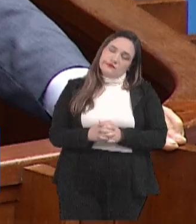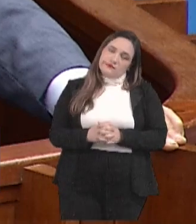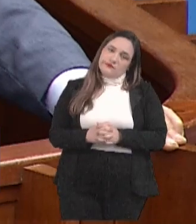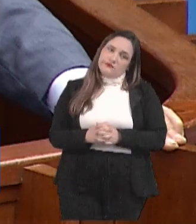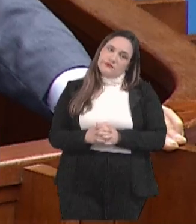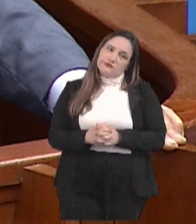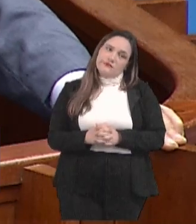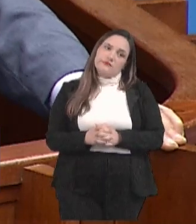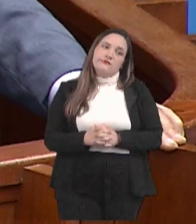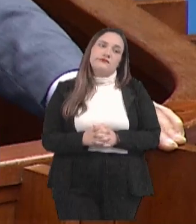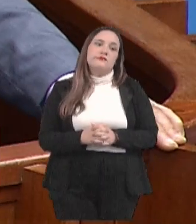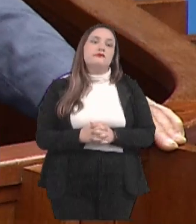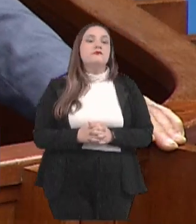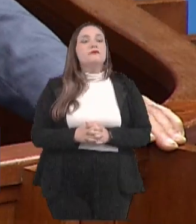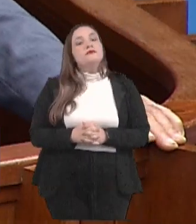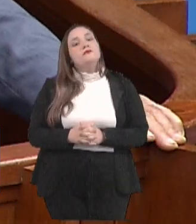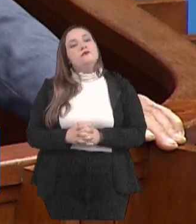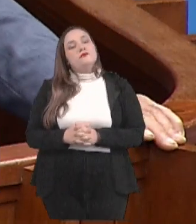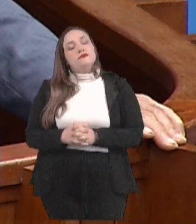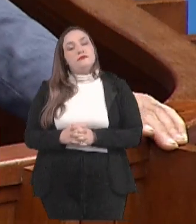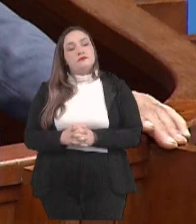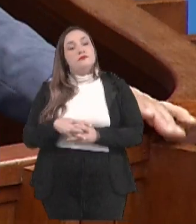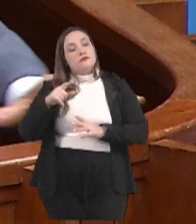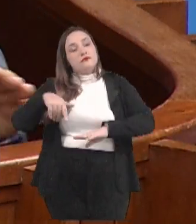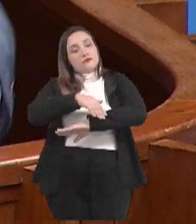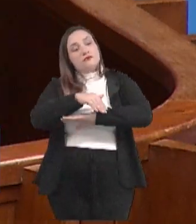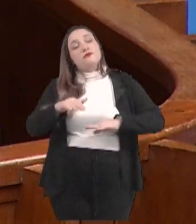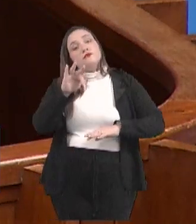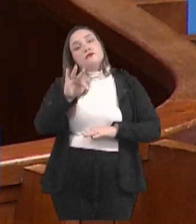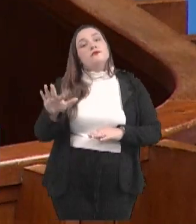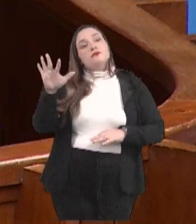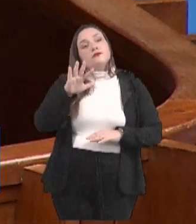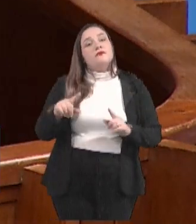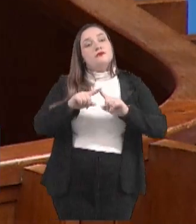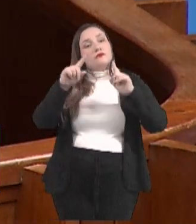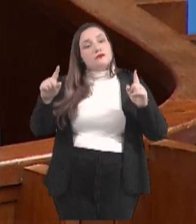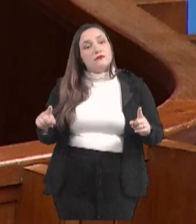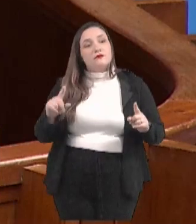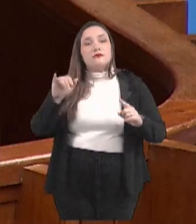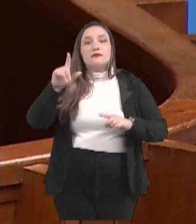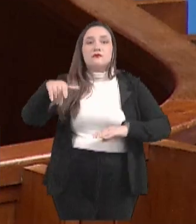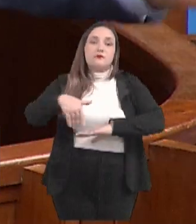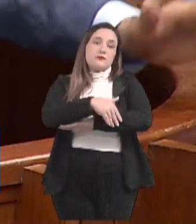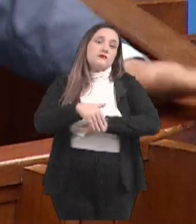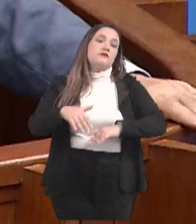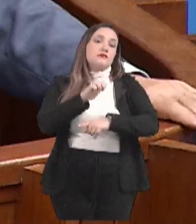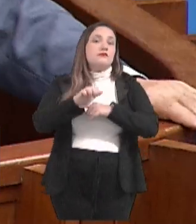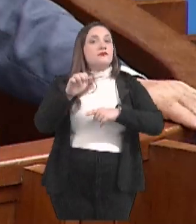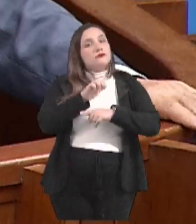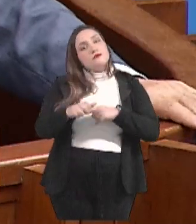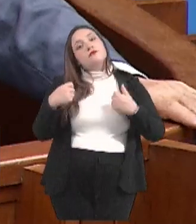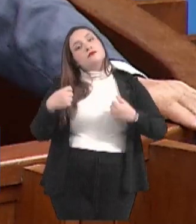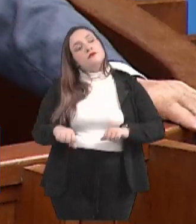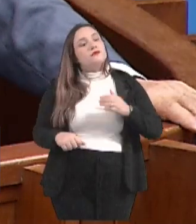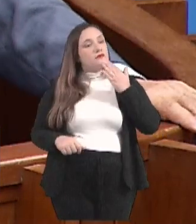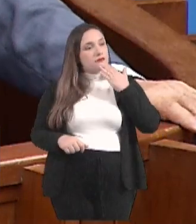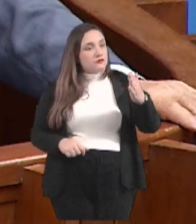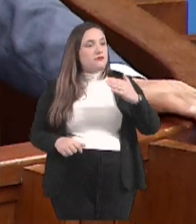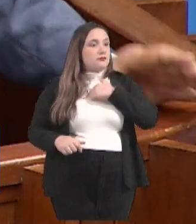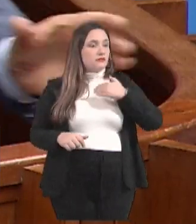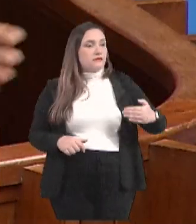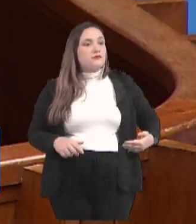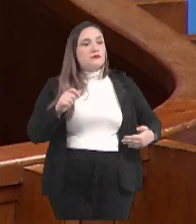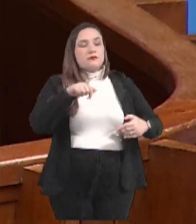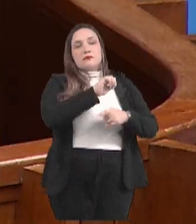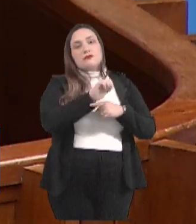concessionária de usar por 30 anos a rodovia federal. Se for uma rodovia estadual, tem que pedir para o governo